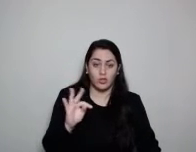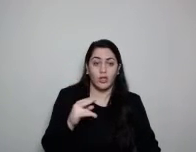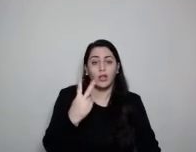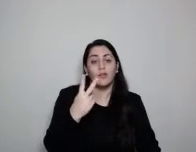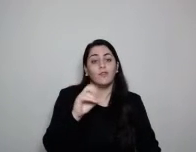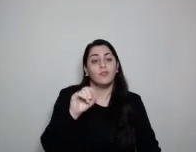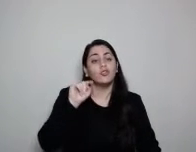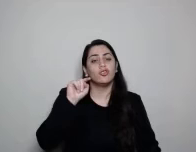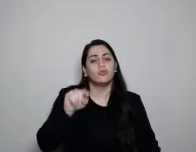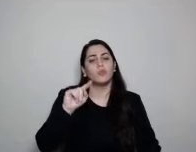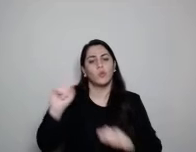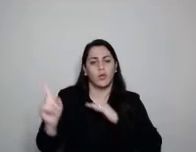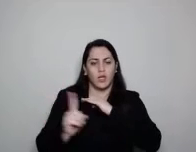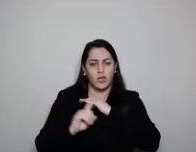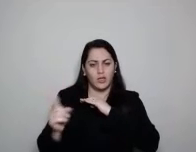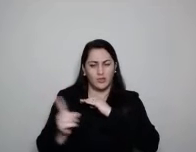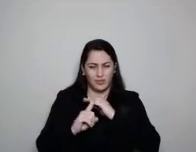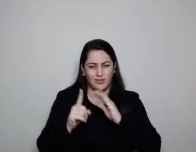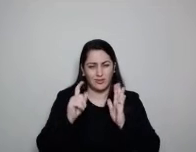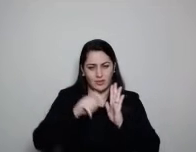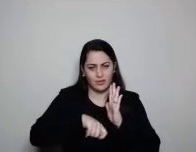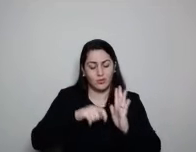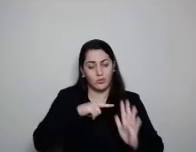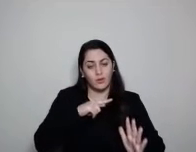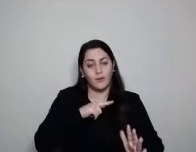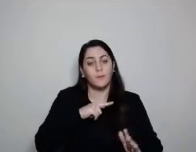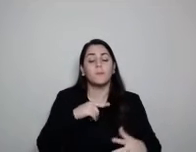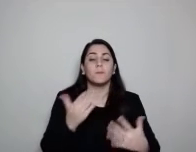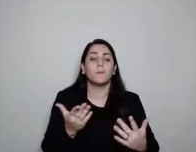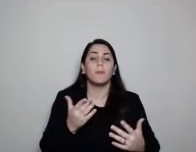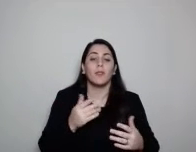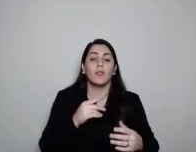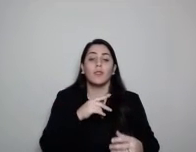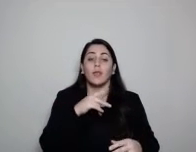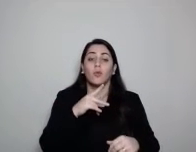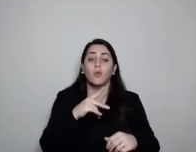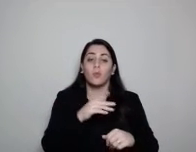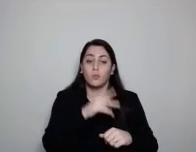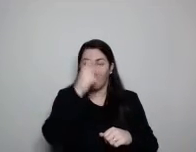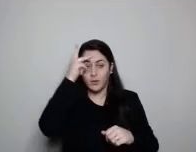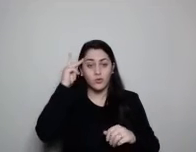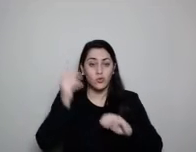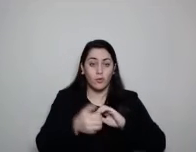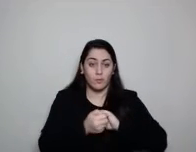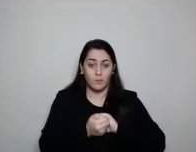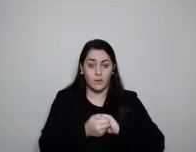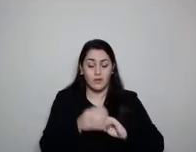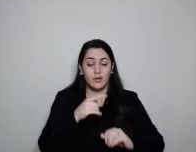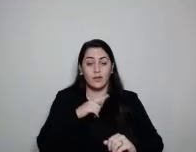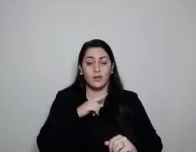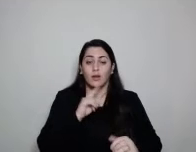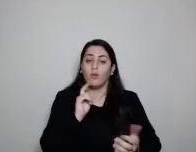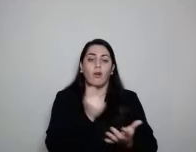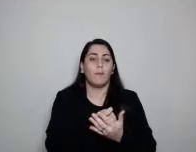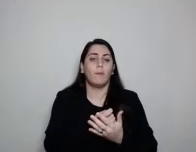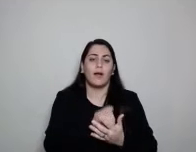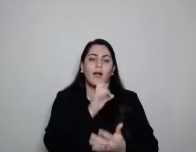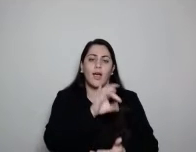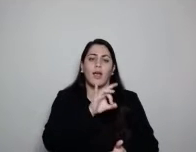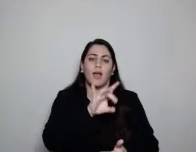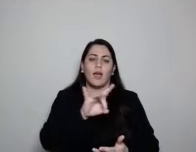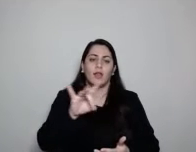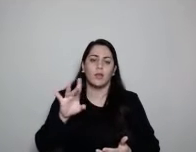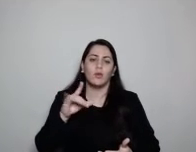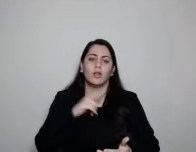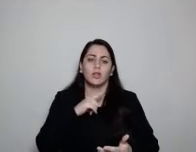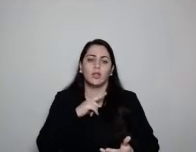assinantes. Então, o parceiro que recebe pela gestão plena, ele não vai receber individualmente pelas assistências, ele vai receber um valor fixo